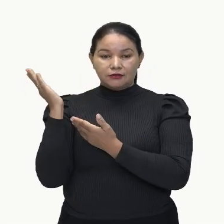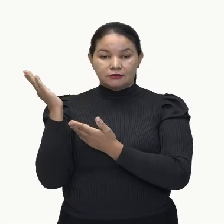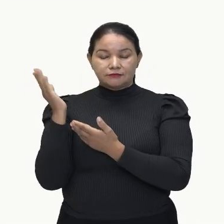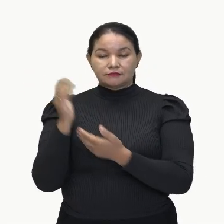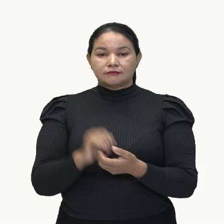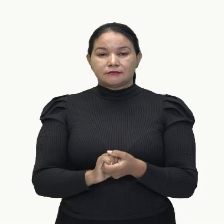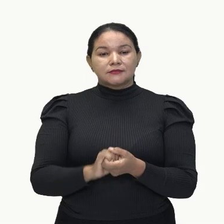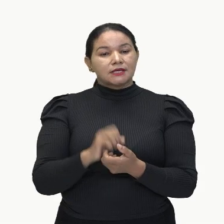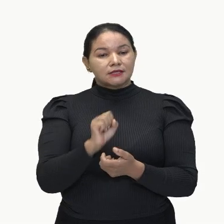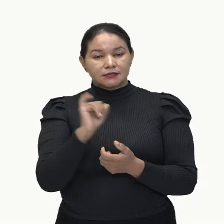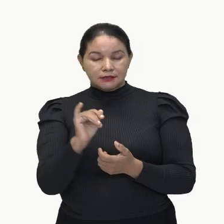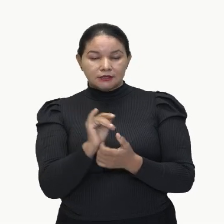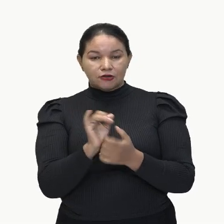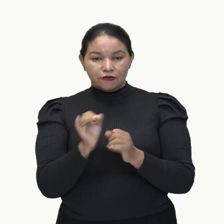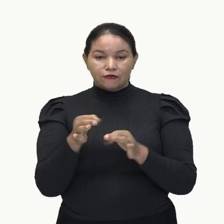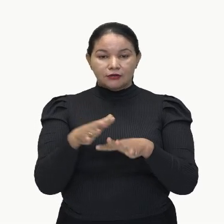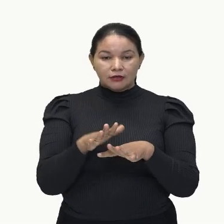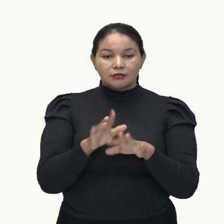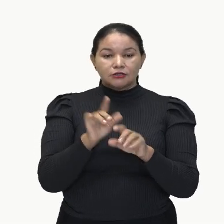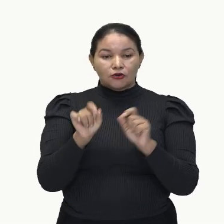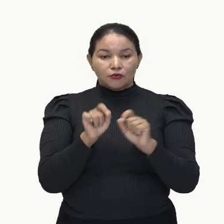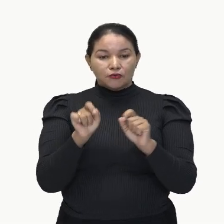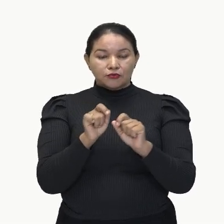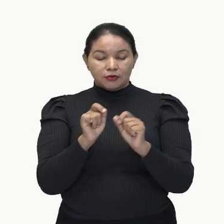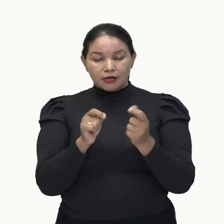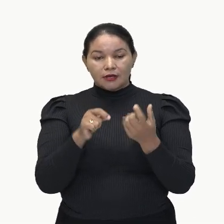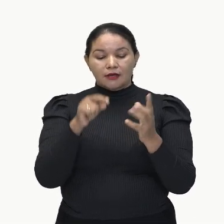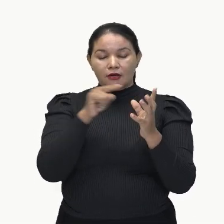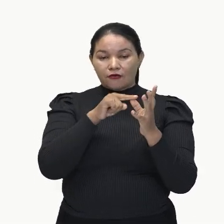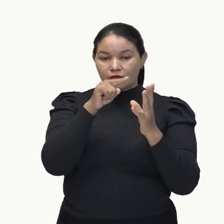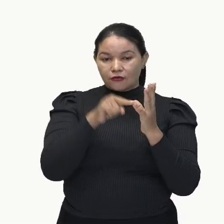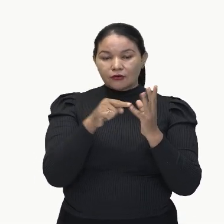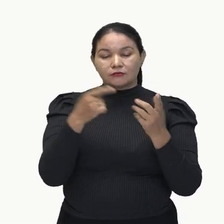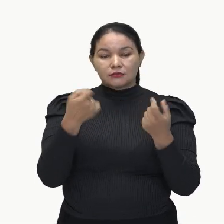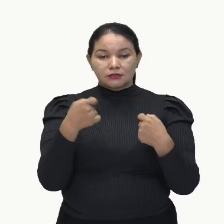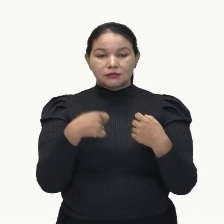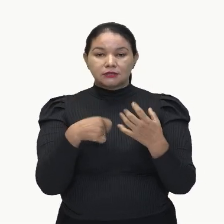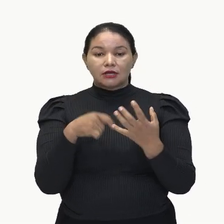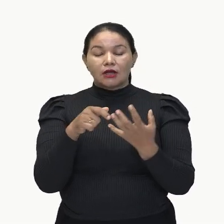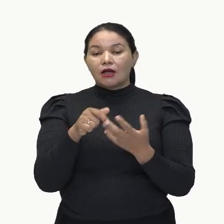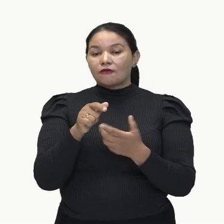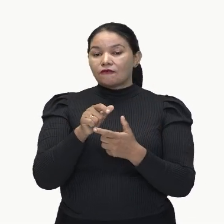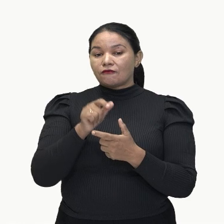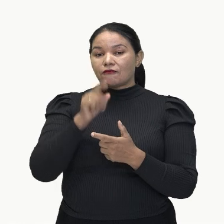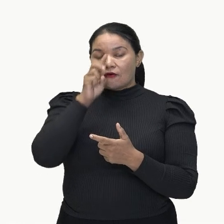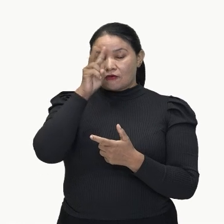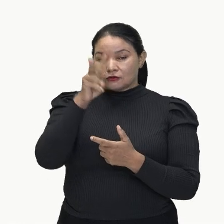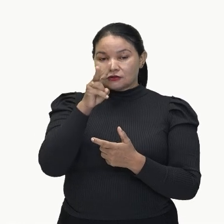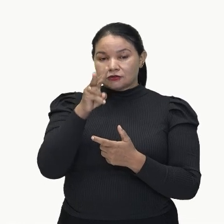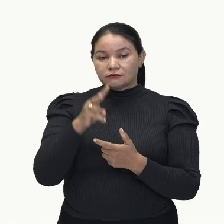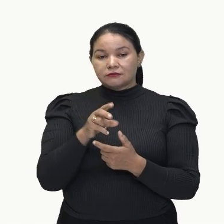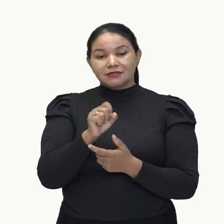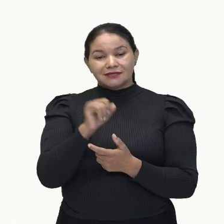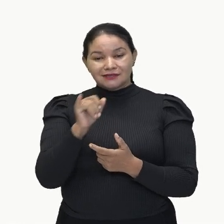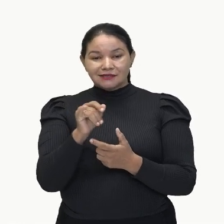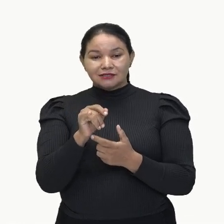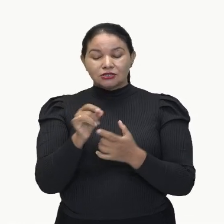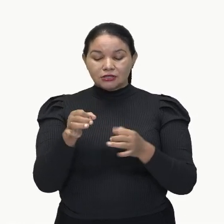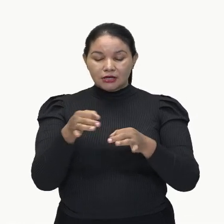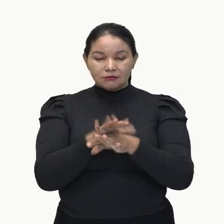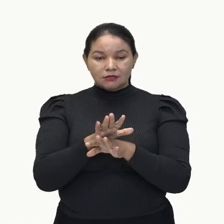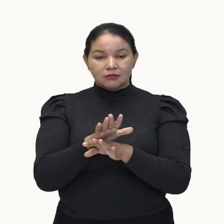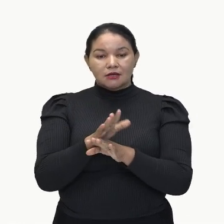alguma vogal Primeiro ela tem que ser tônica a última sílaba né Se ela terminar em alguma vogal seguida de n ou